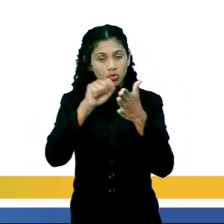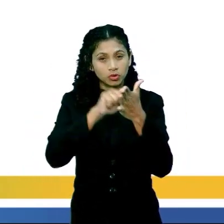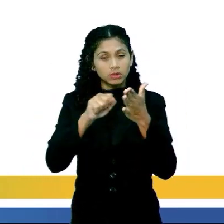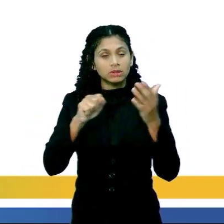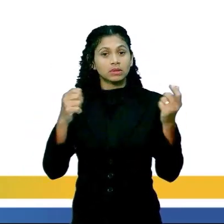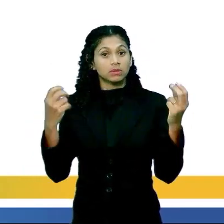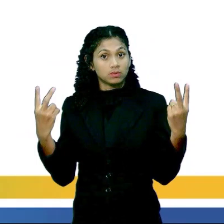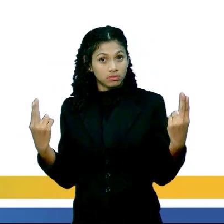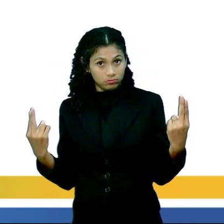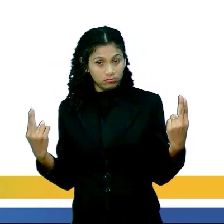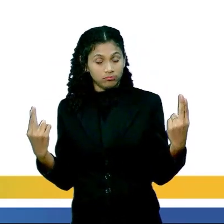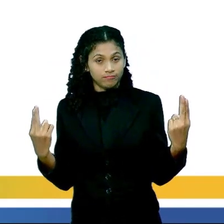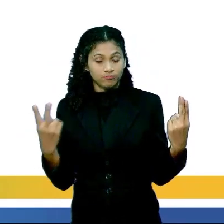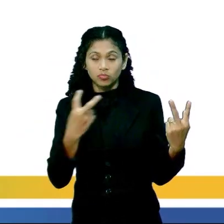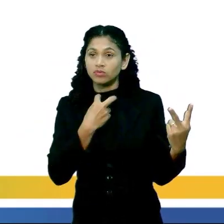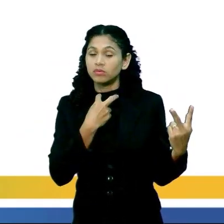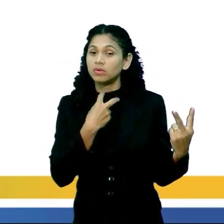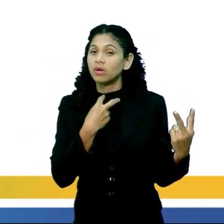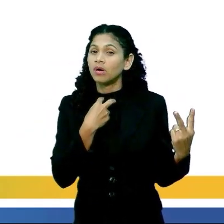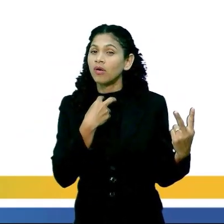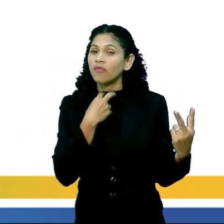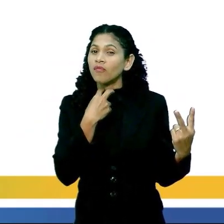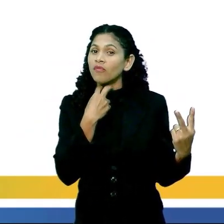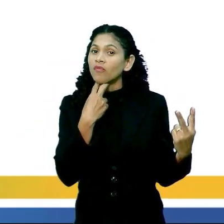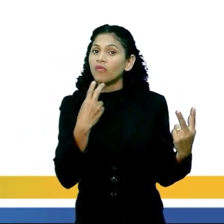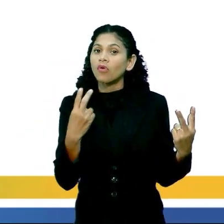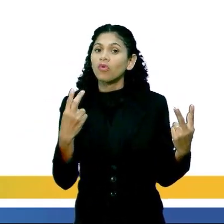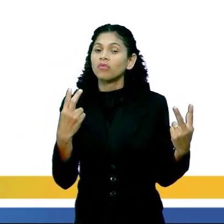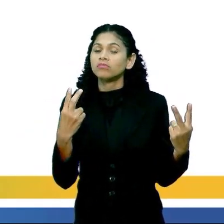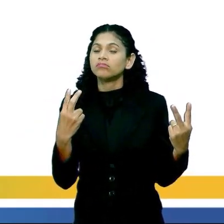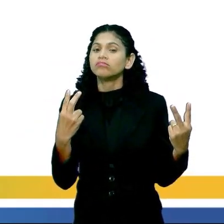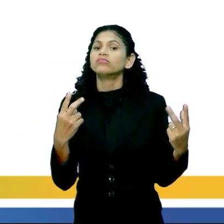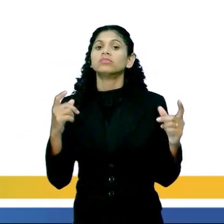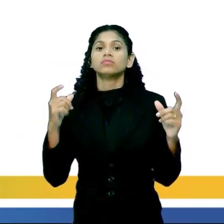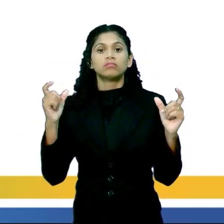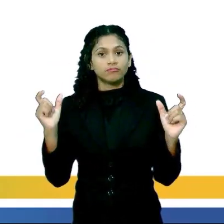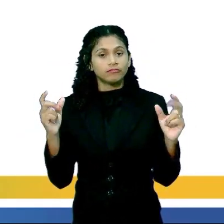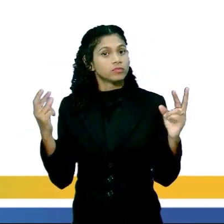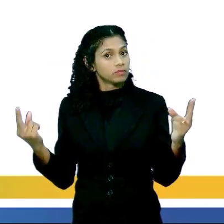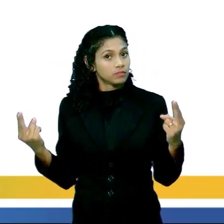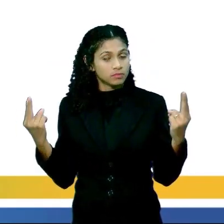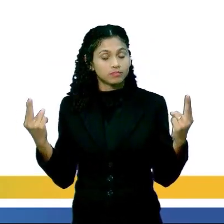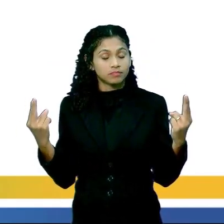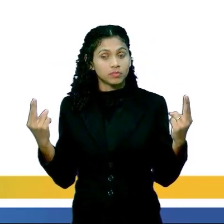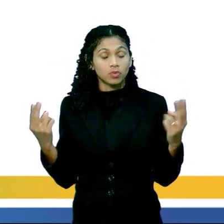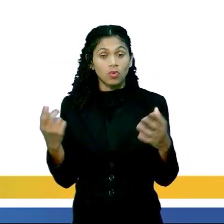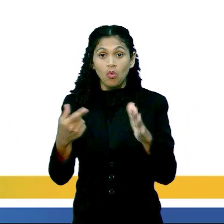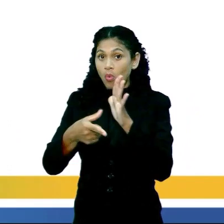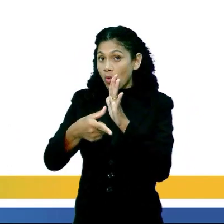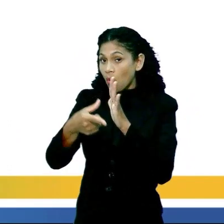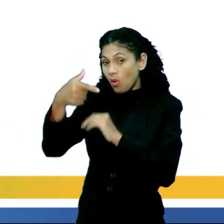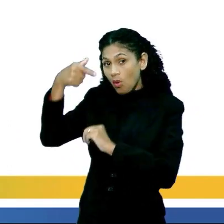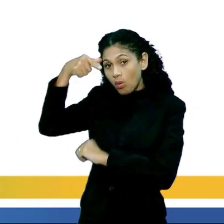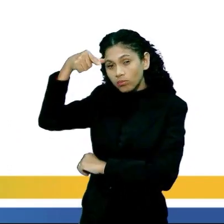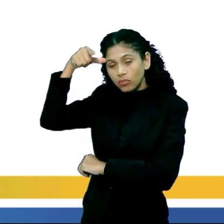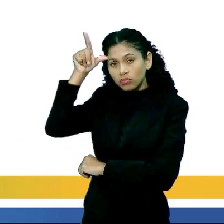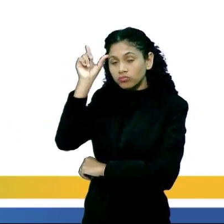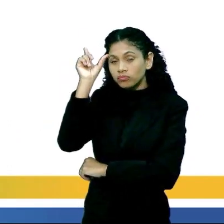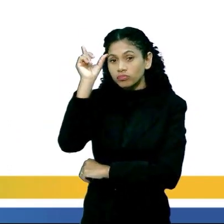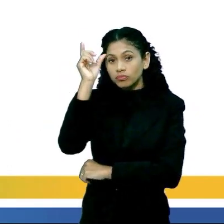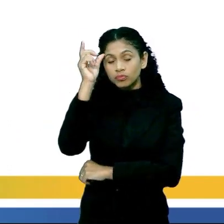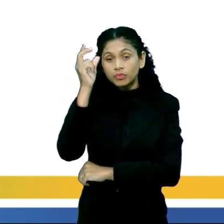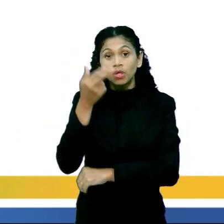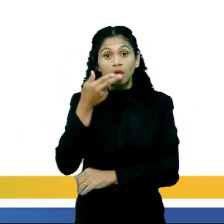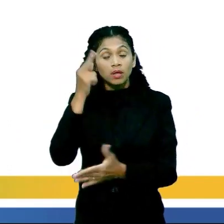su restaurante. Então, ontem, né, eu recebi uma carta do meu tio Alfonso, e que incluía uma